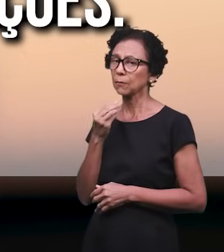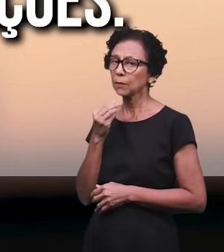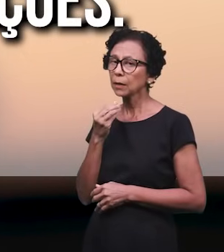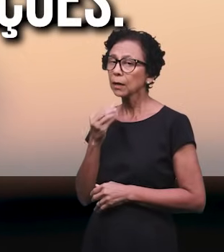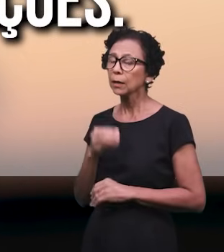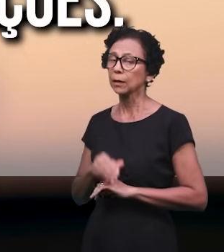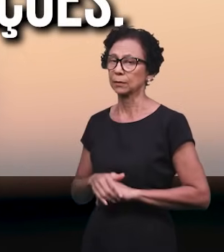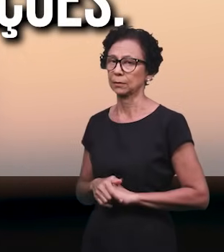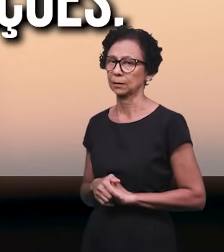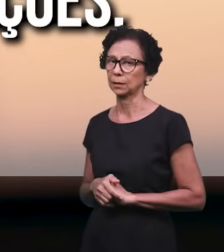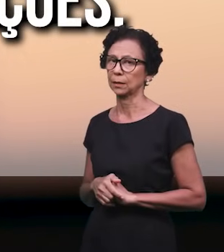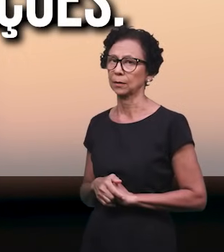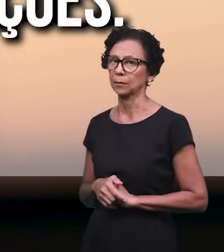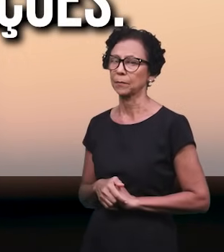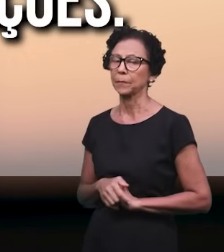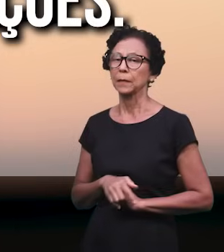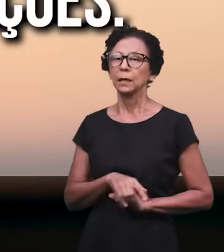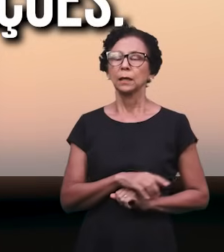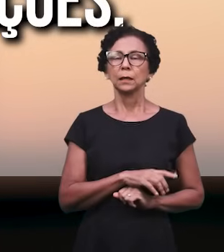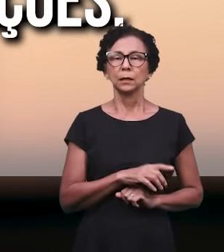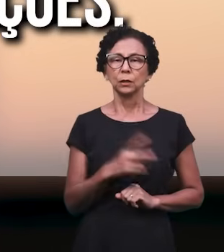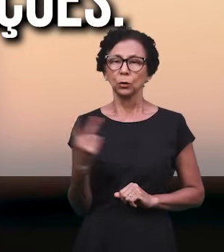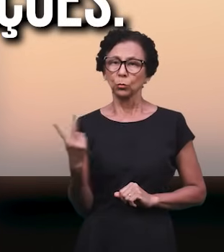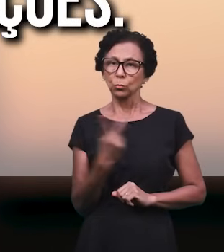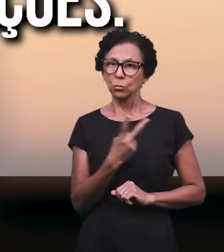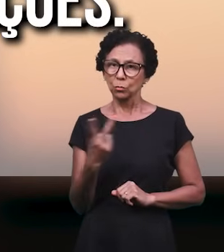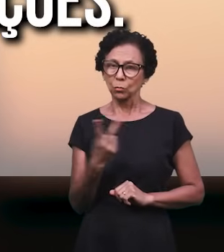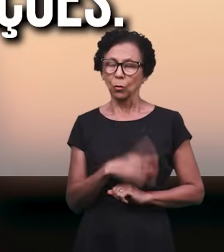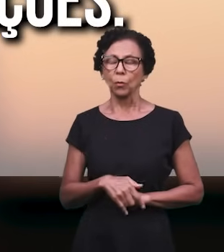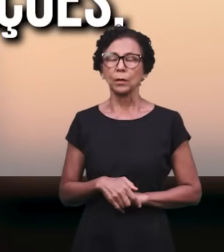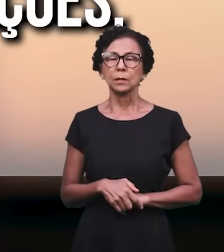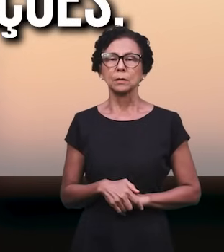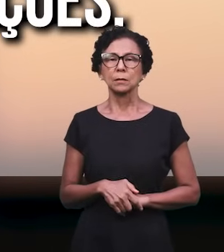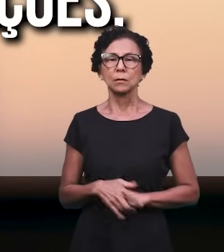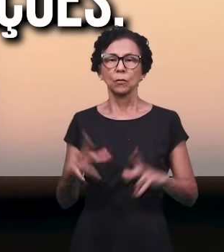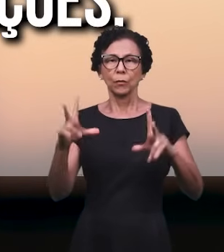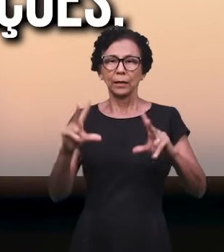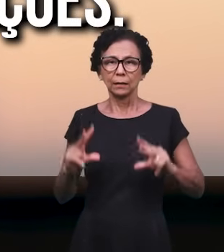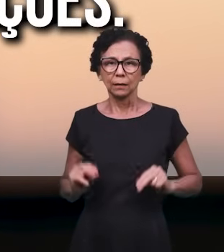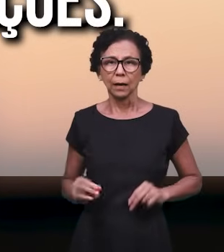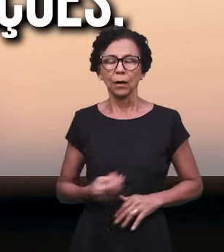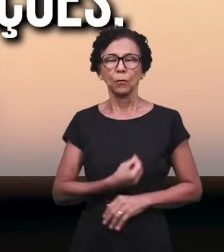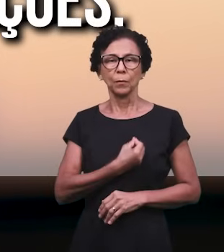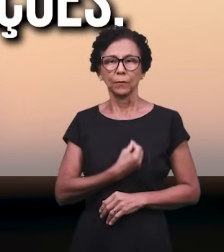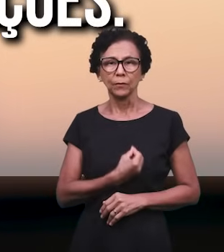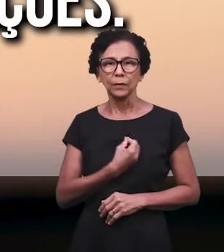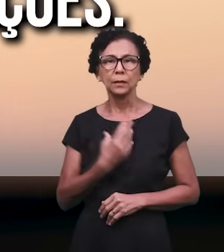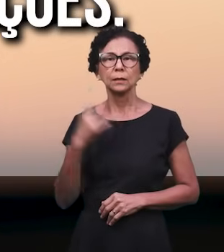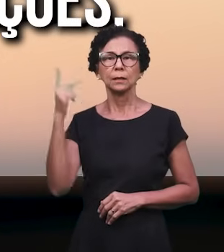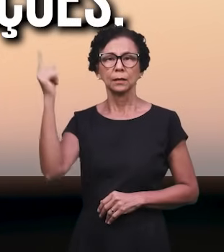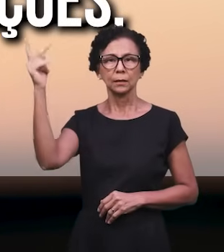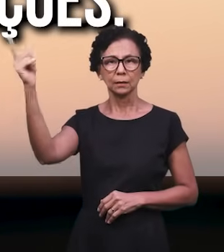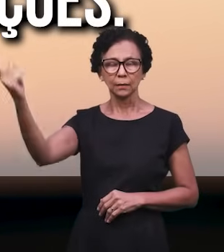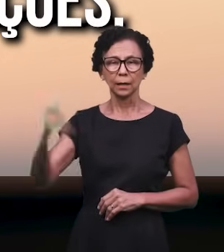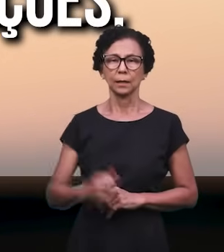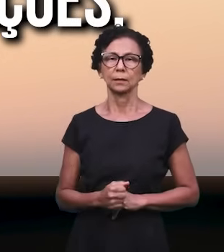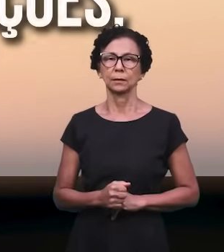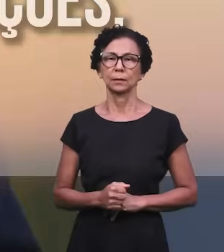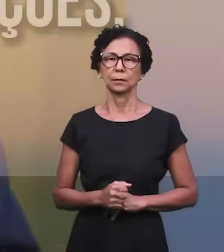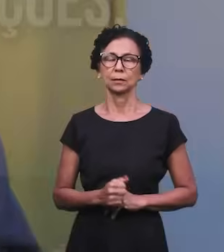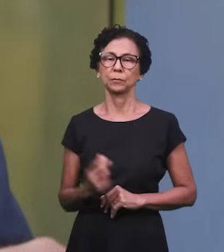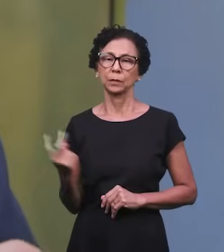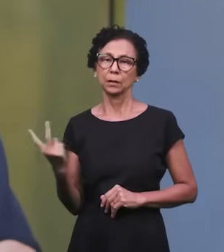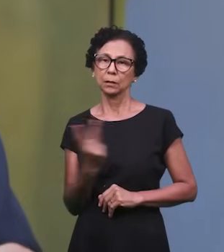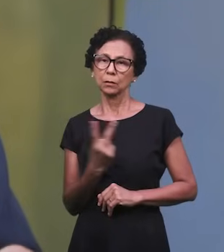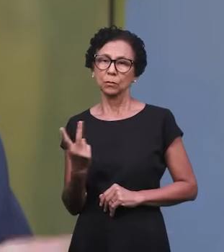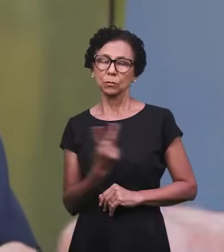voz os seus coerdeiros da Graça da vida para que não sejam impedidas as vossas orações